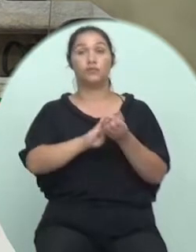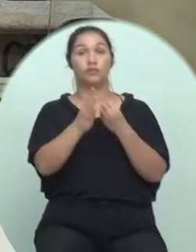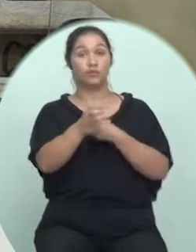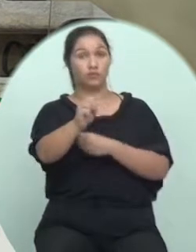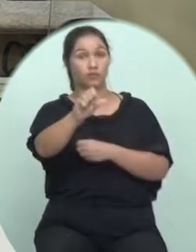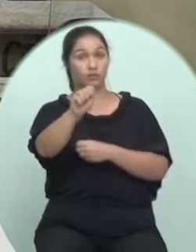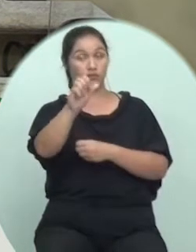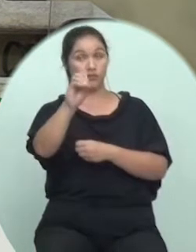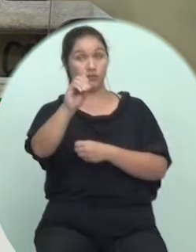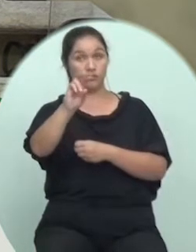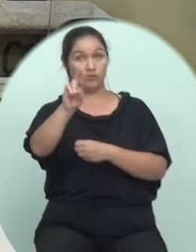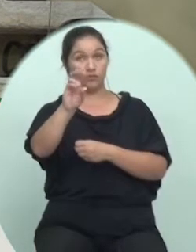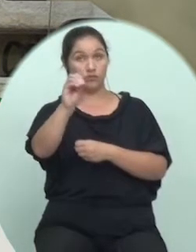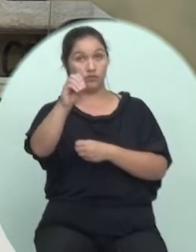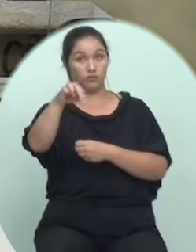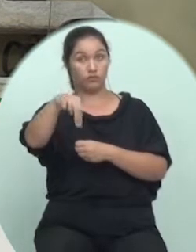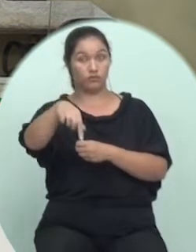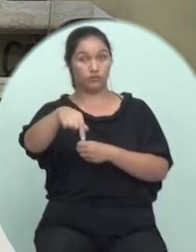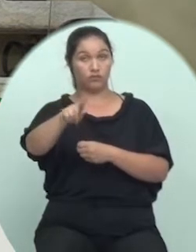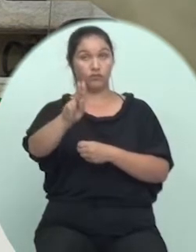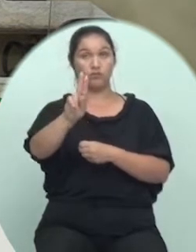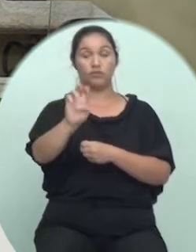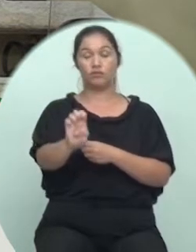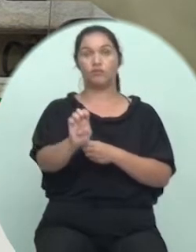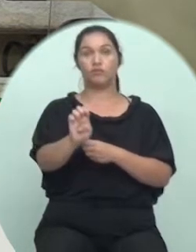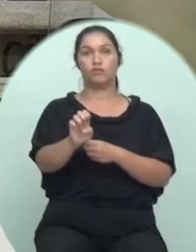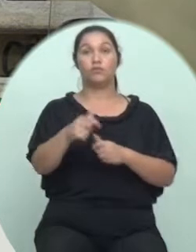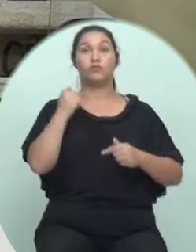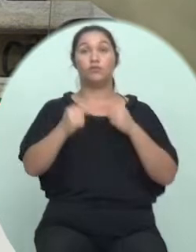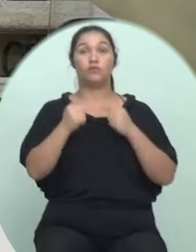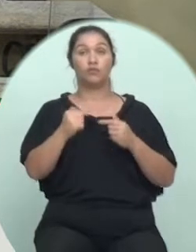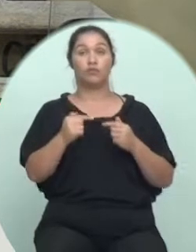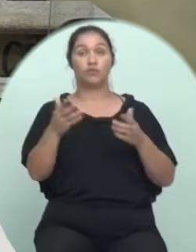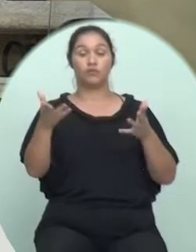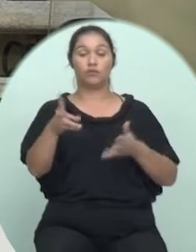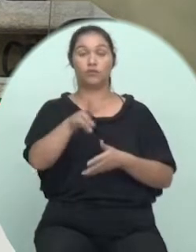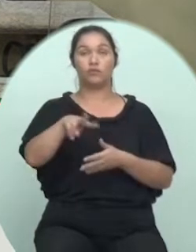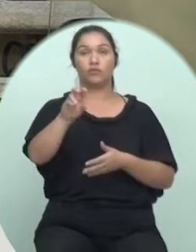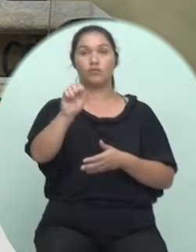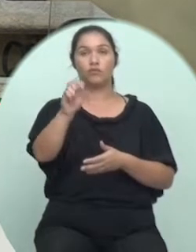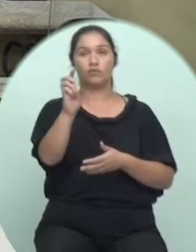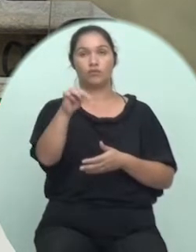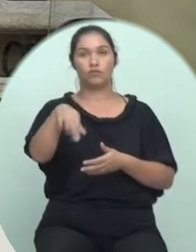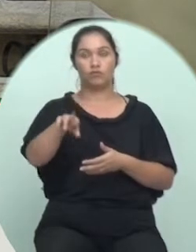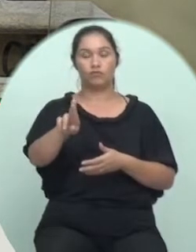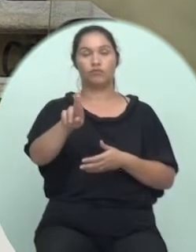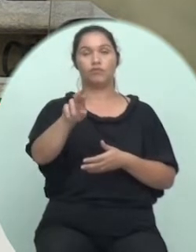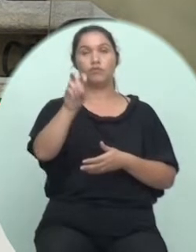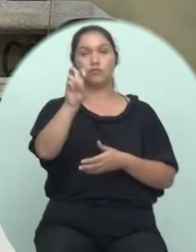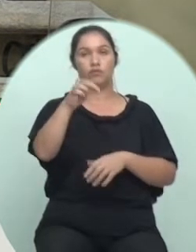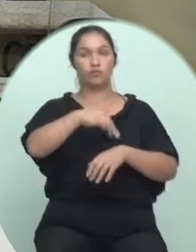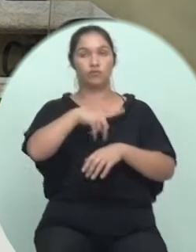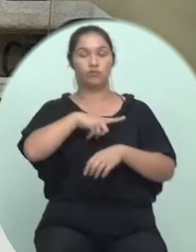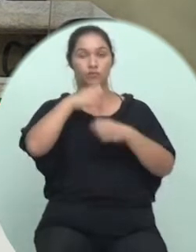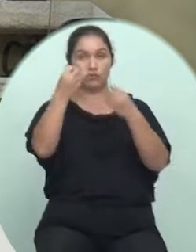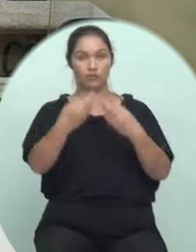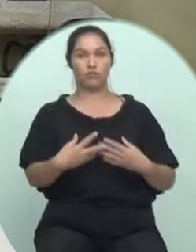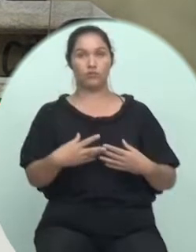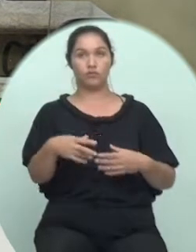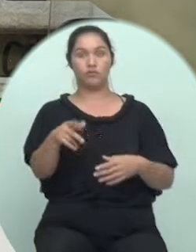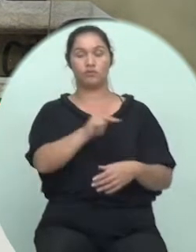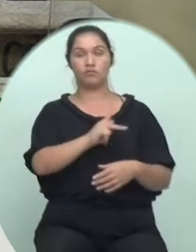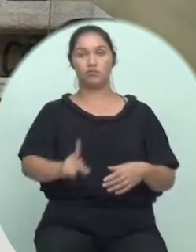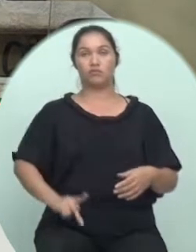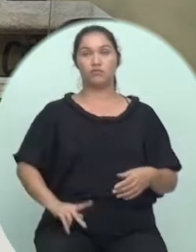Com a palavra o vereador proponente e a vereadora Ademir Honorato. Vossa Excelência dispõe de 5 minutos. Olá, senhor presidente, vereadores e vereadoras, eu até não